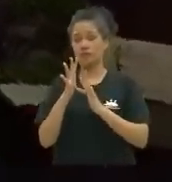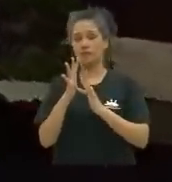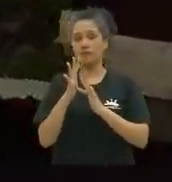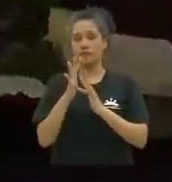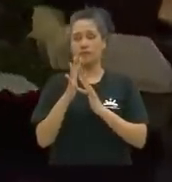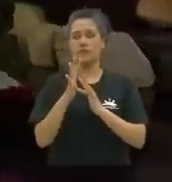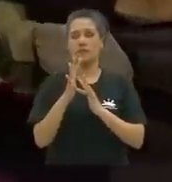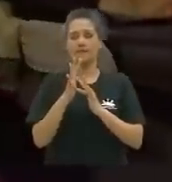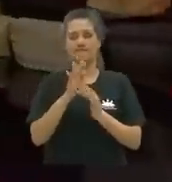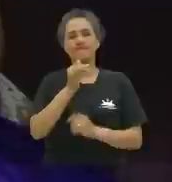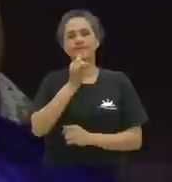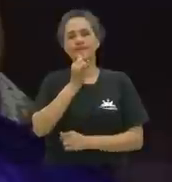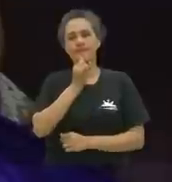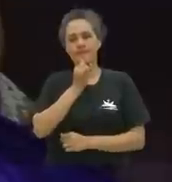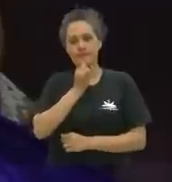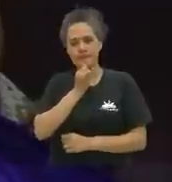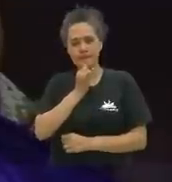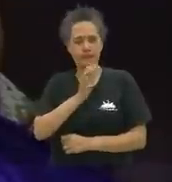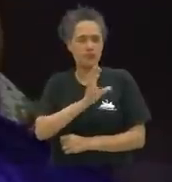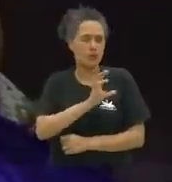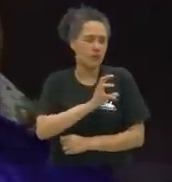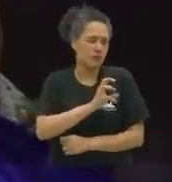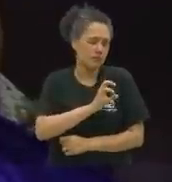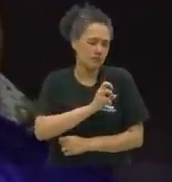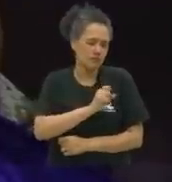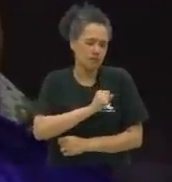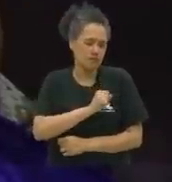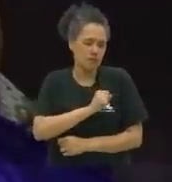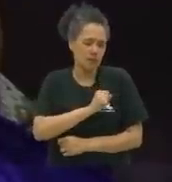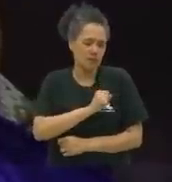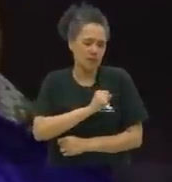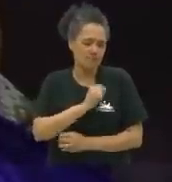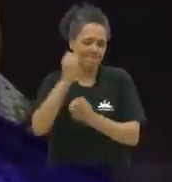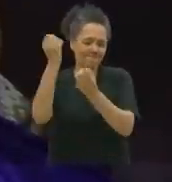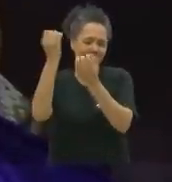é um grande exemplo de um amor gratuito.